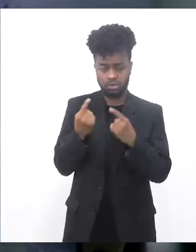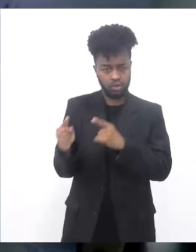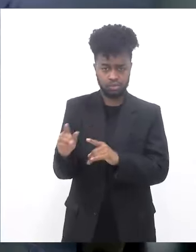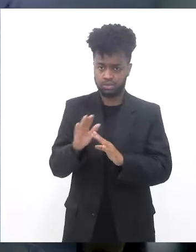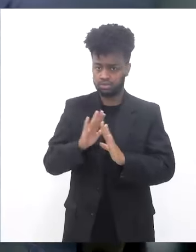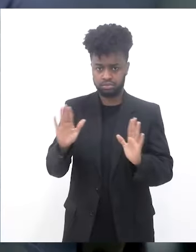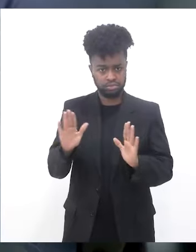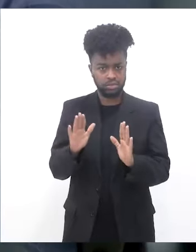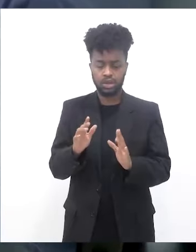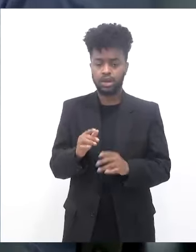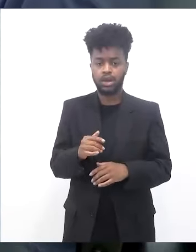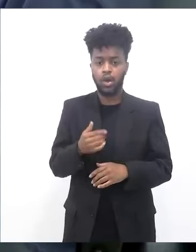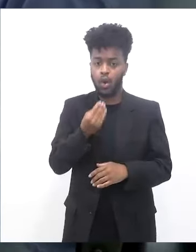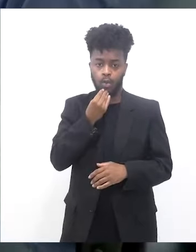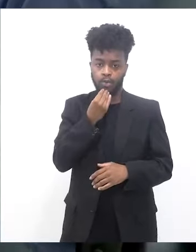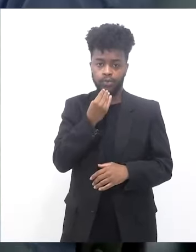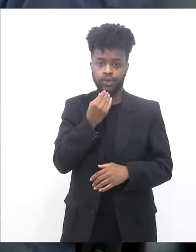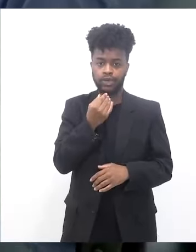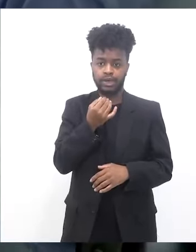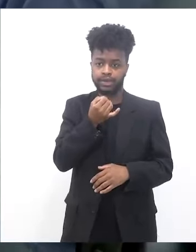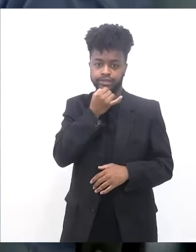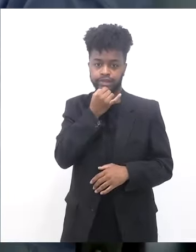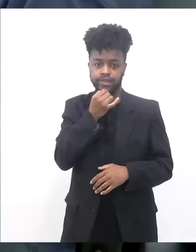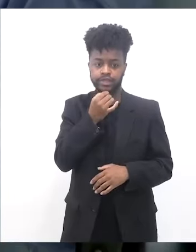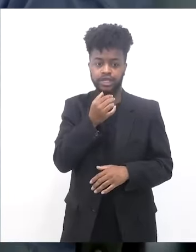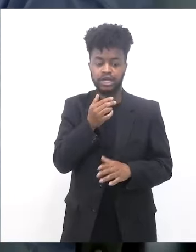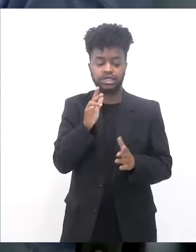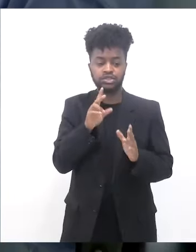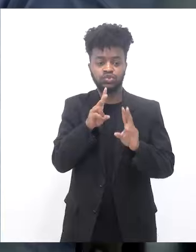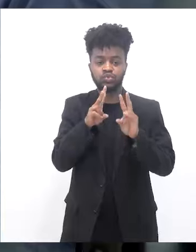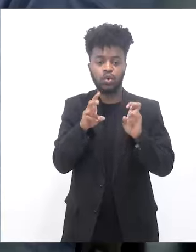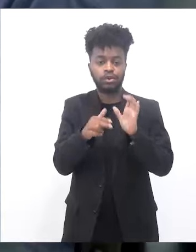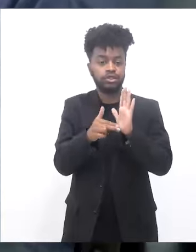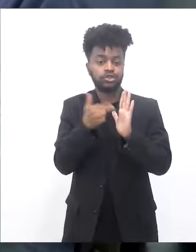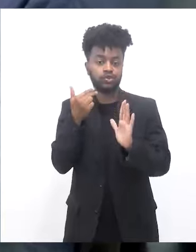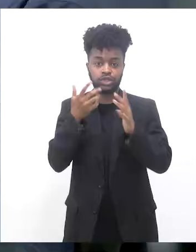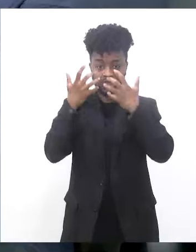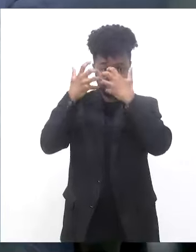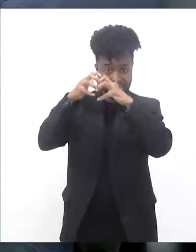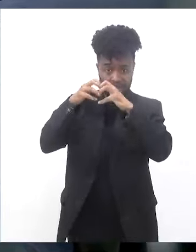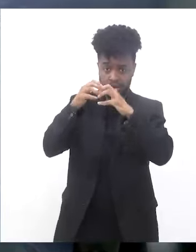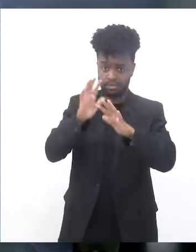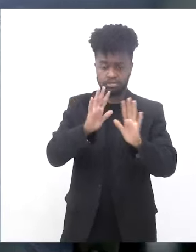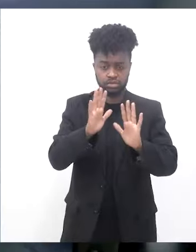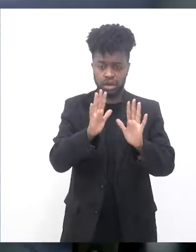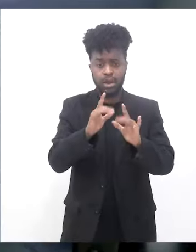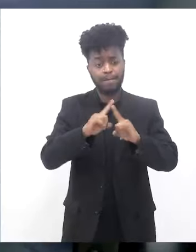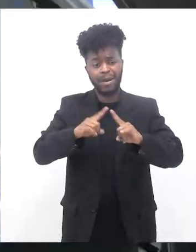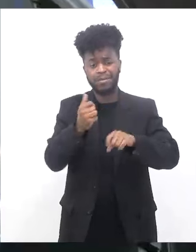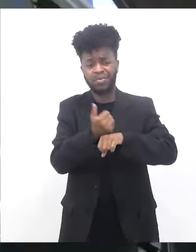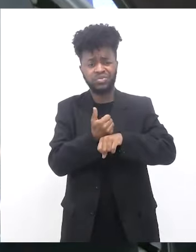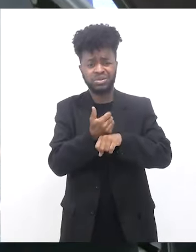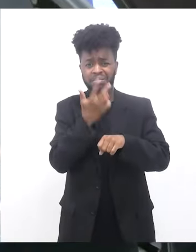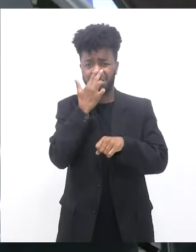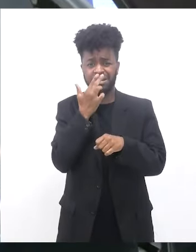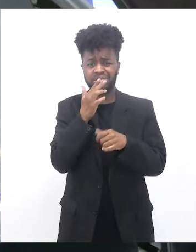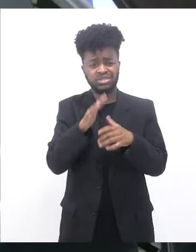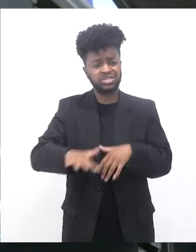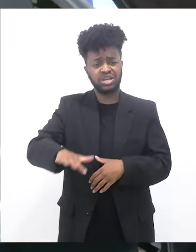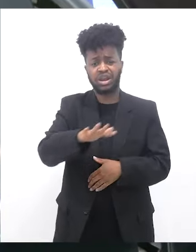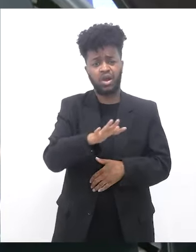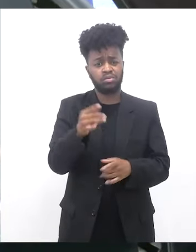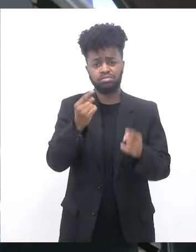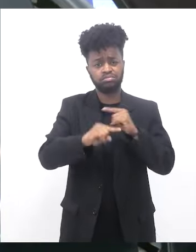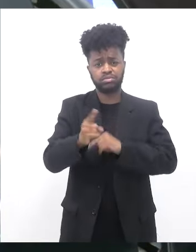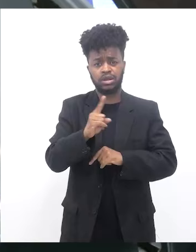contra. Temas profissionais, não temos, obviamente, falar de microcirurgia de cérebro. Essa mas é profissionais a ideia. fica vago, pô.